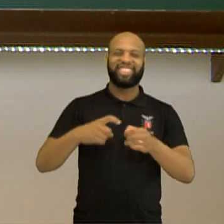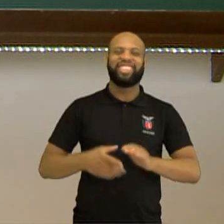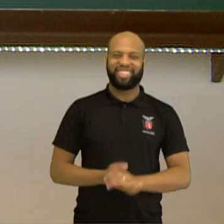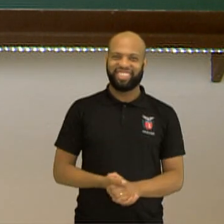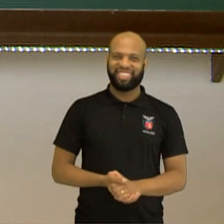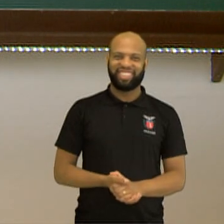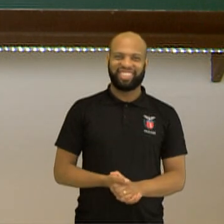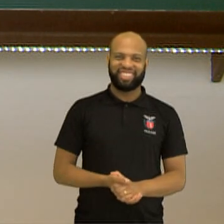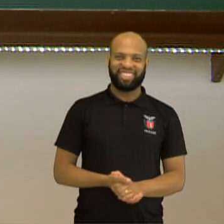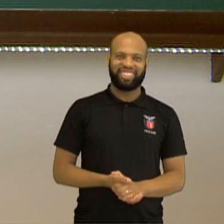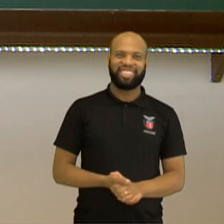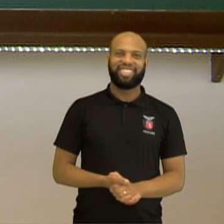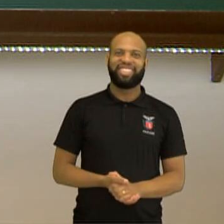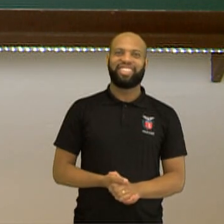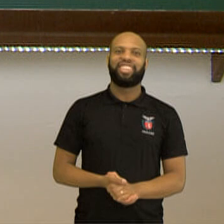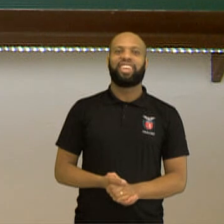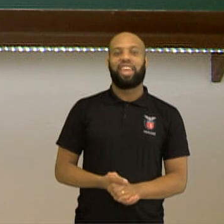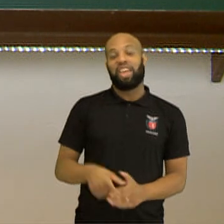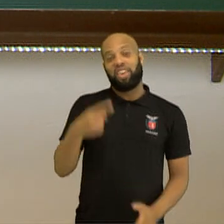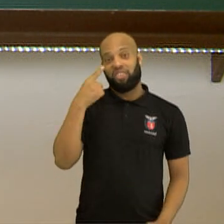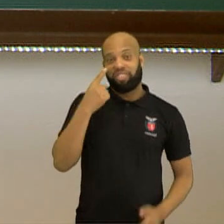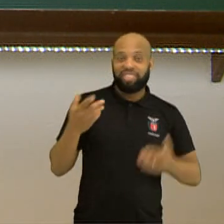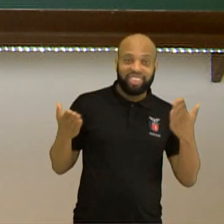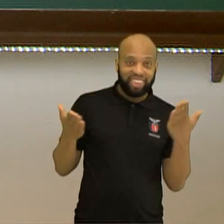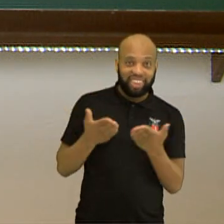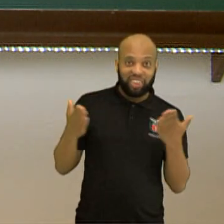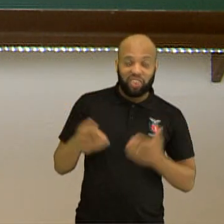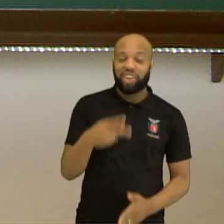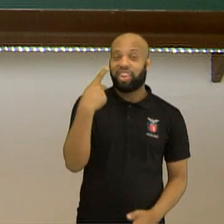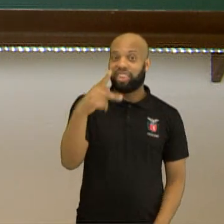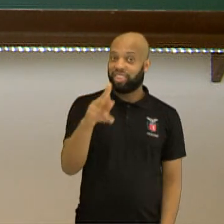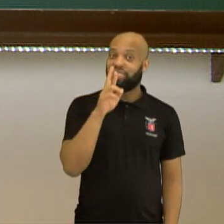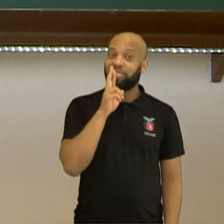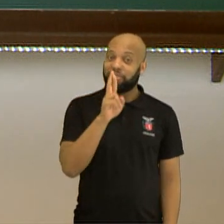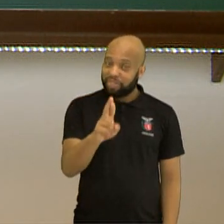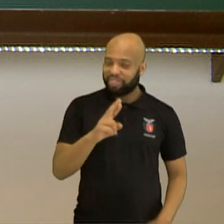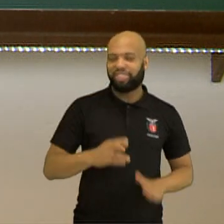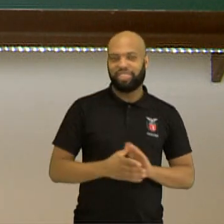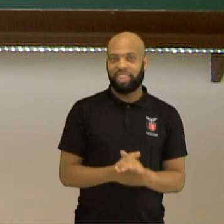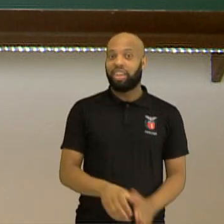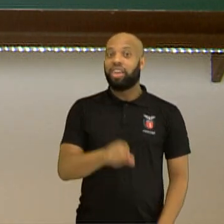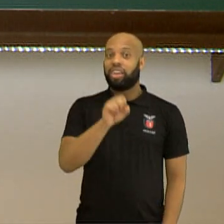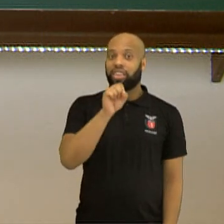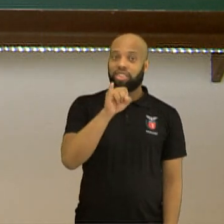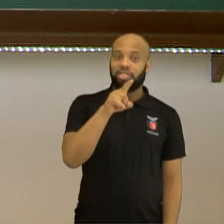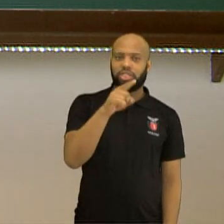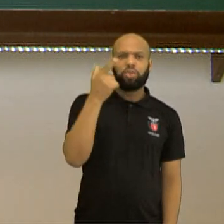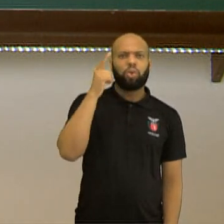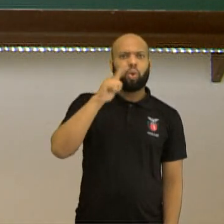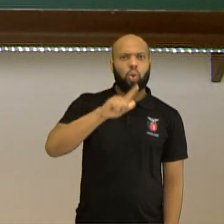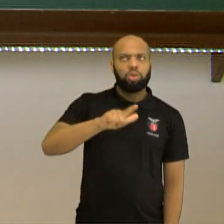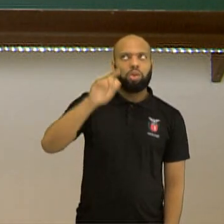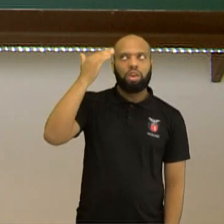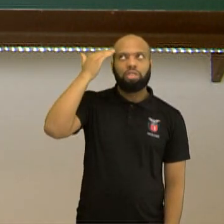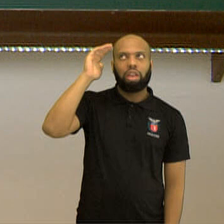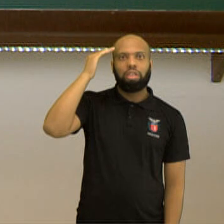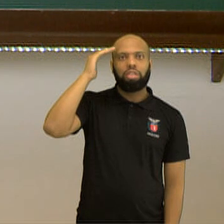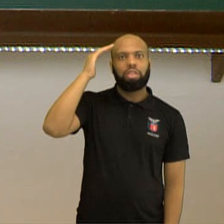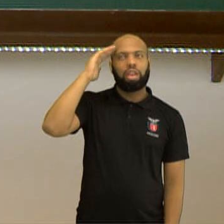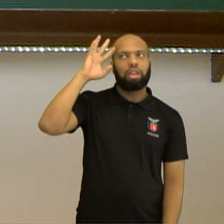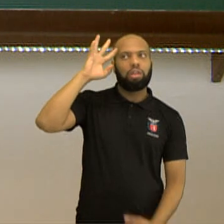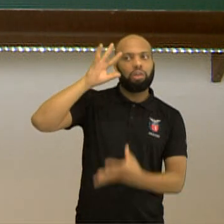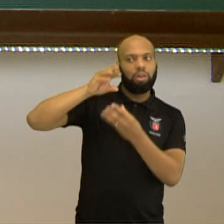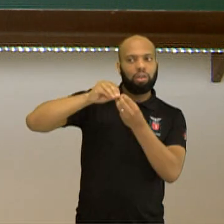Voltei, claro, conferi as suas respostas, se você concluiu, se